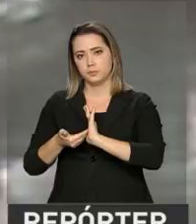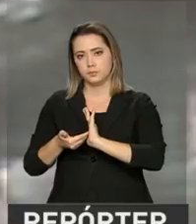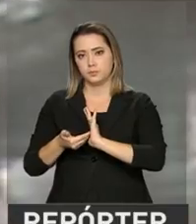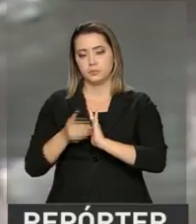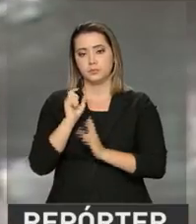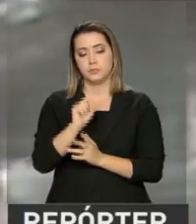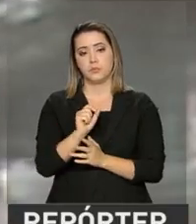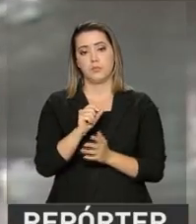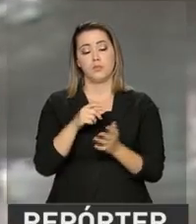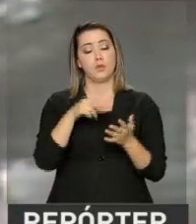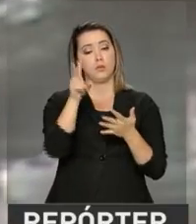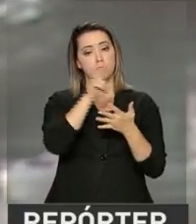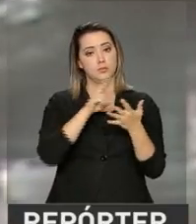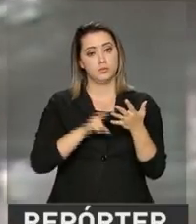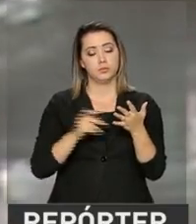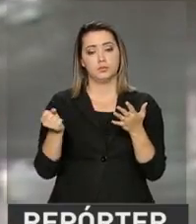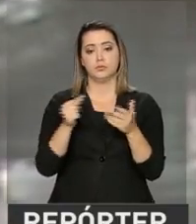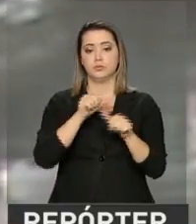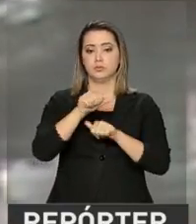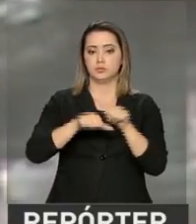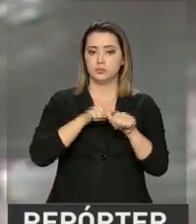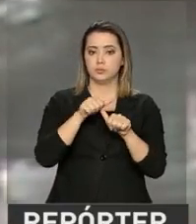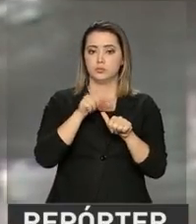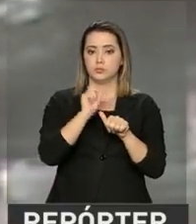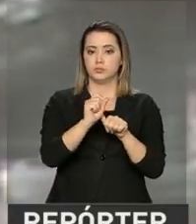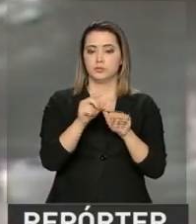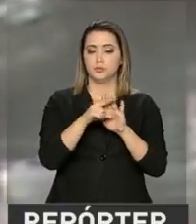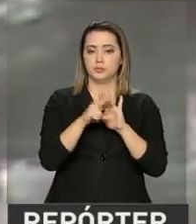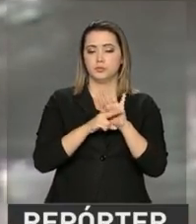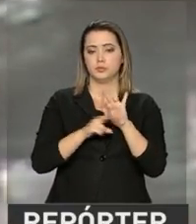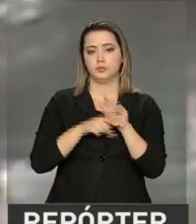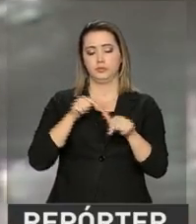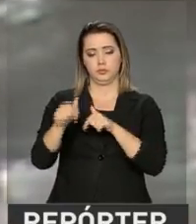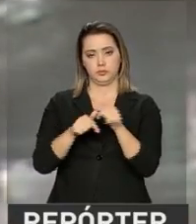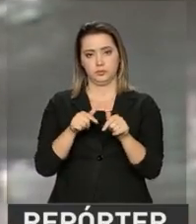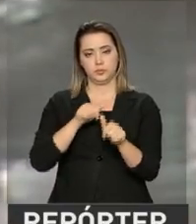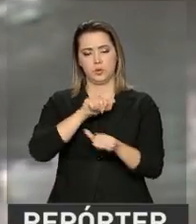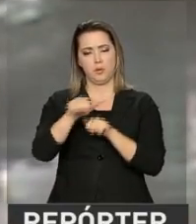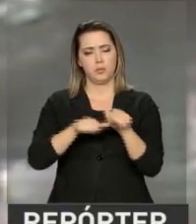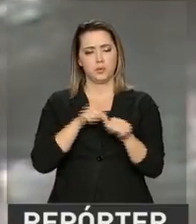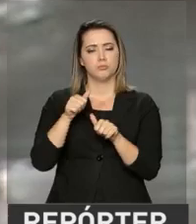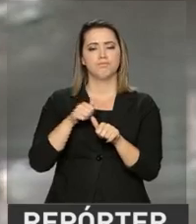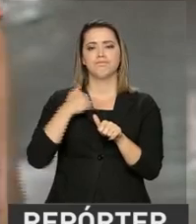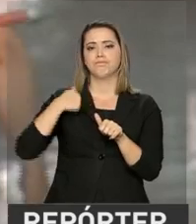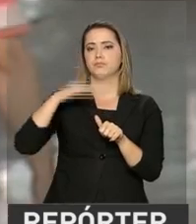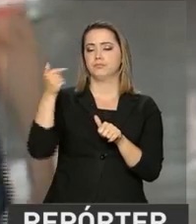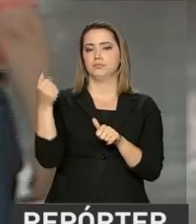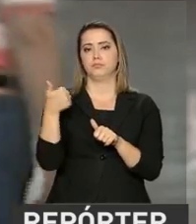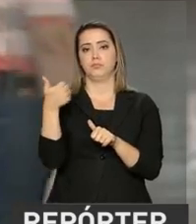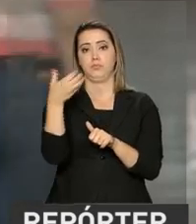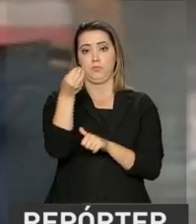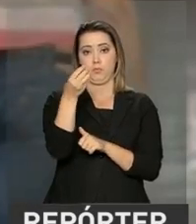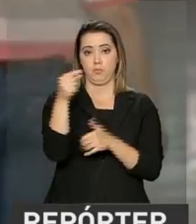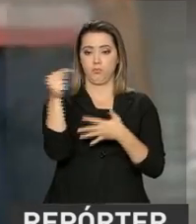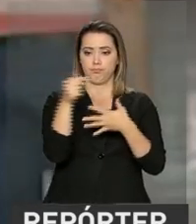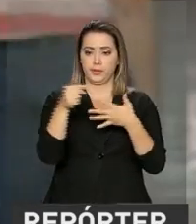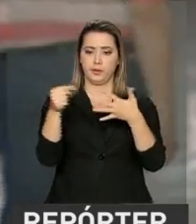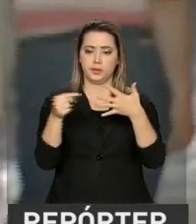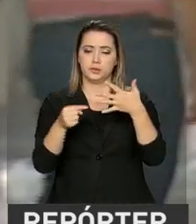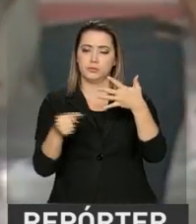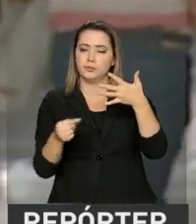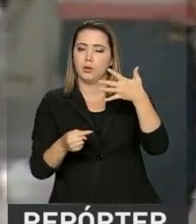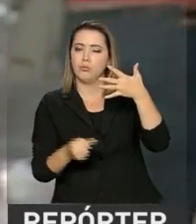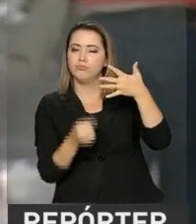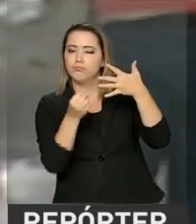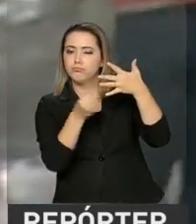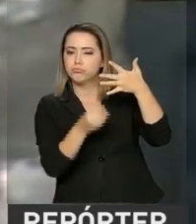Deputados. Esse projeto que moderniza a legislação trabalhista no país altera mais de 100 pontos da CLT, como por exemplo